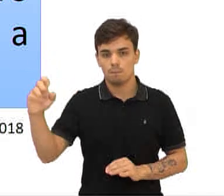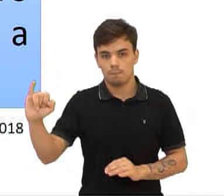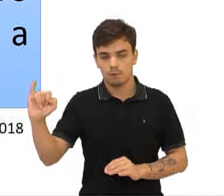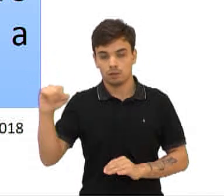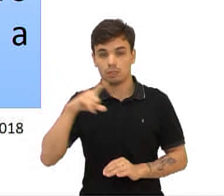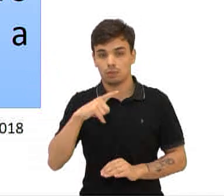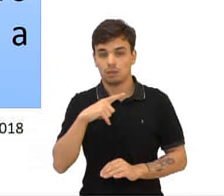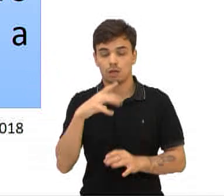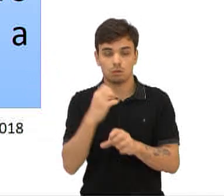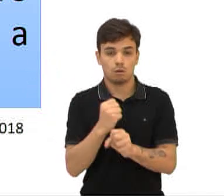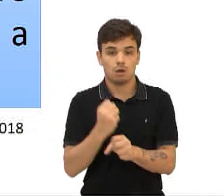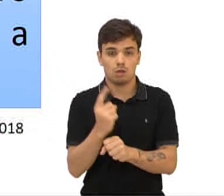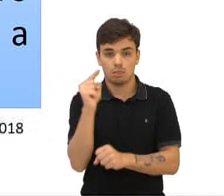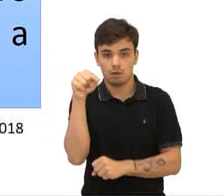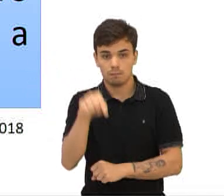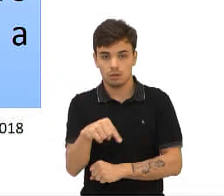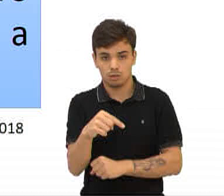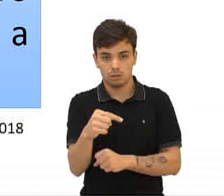No Enem de